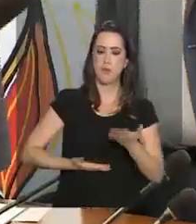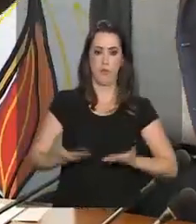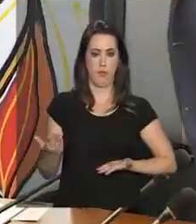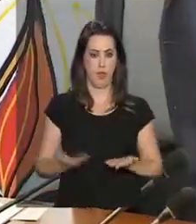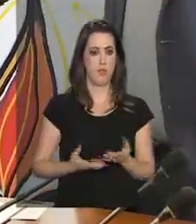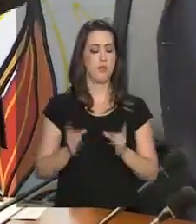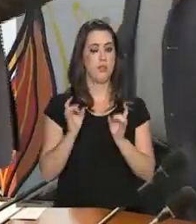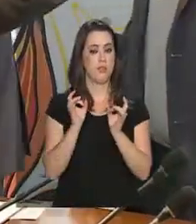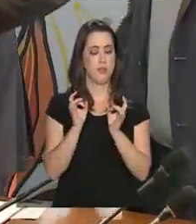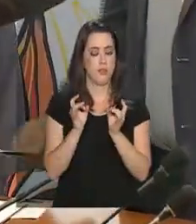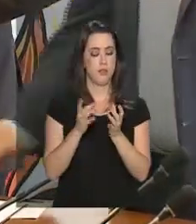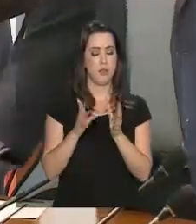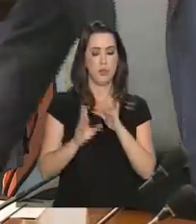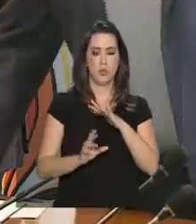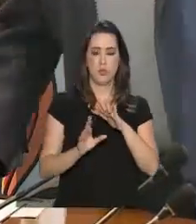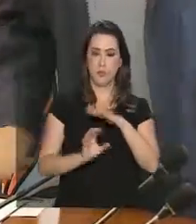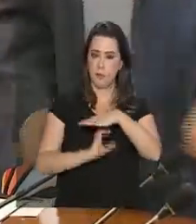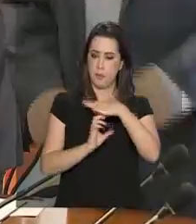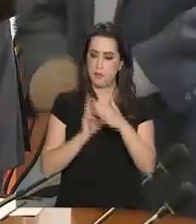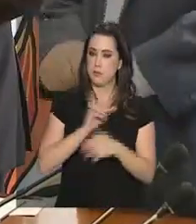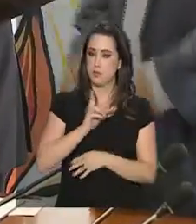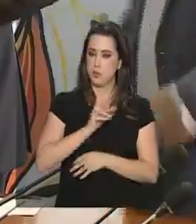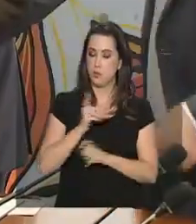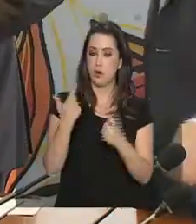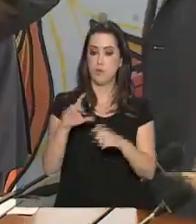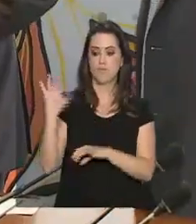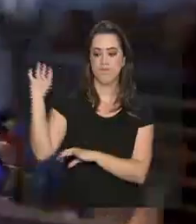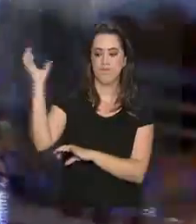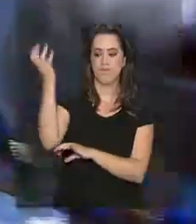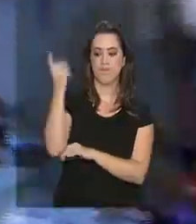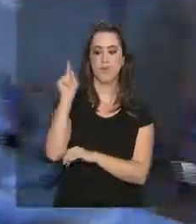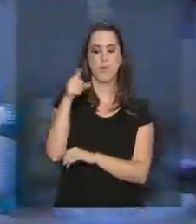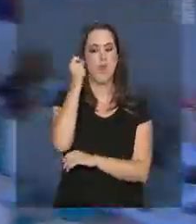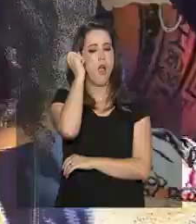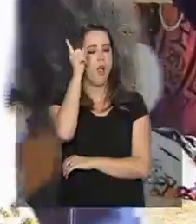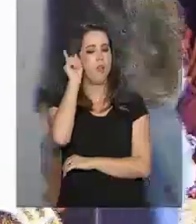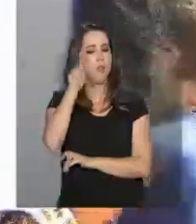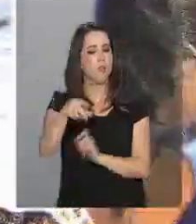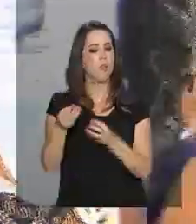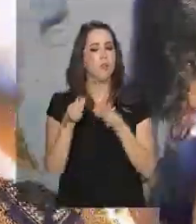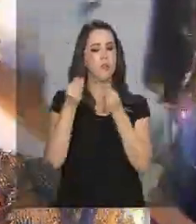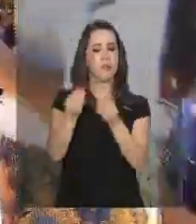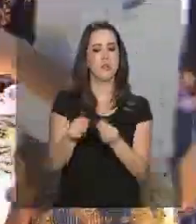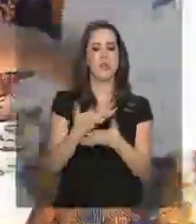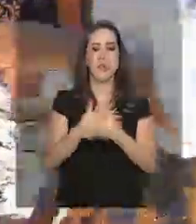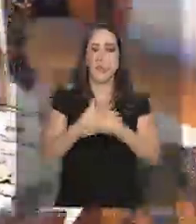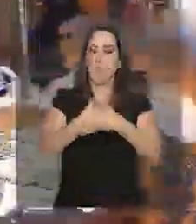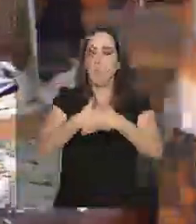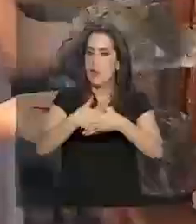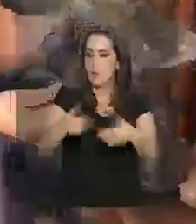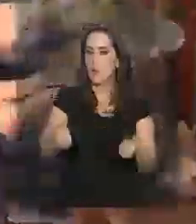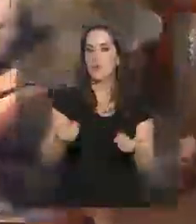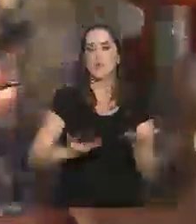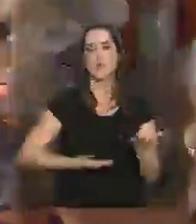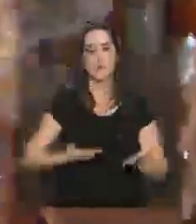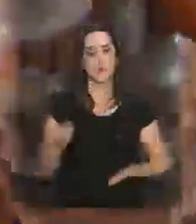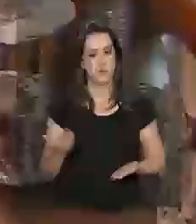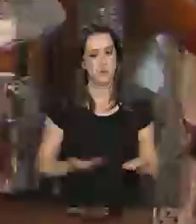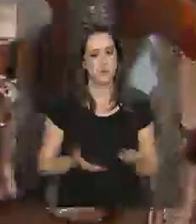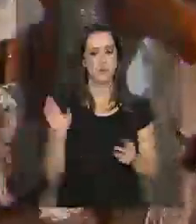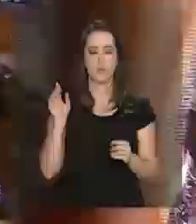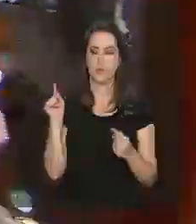uso público do parque nacional da chapada dos veadeiros a ideia é garantir a melhoria dos serviços